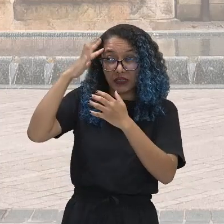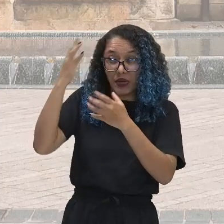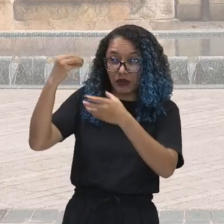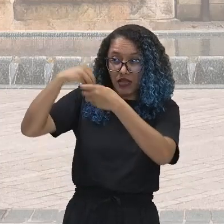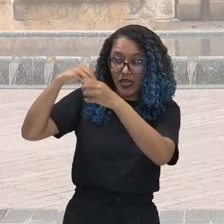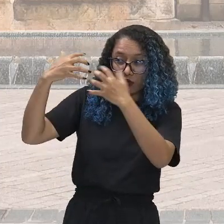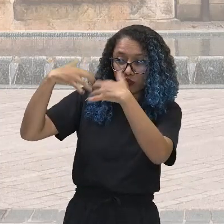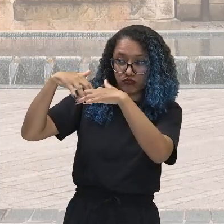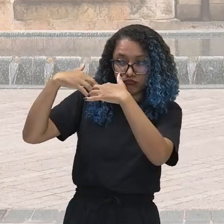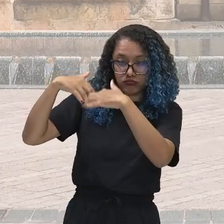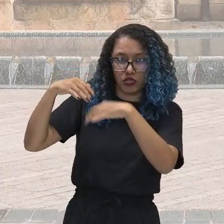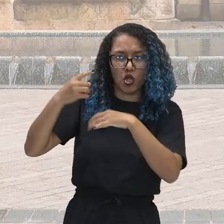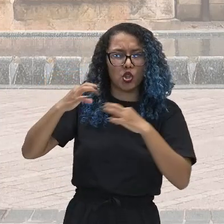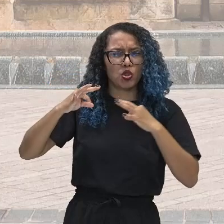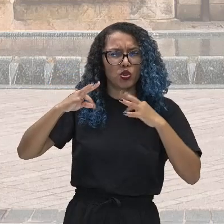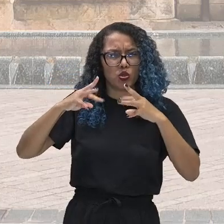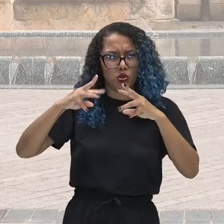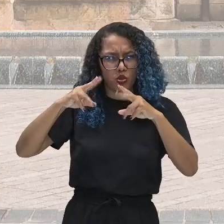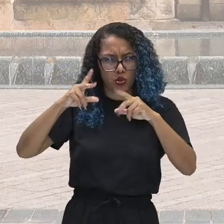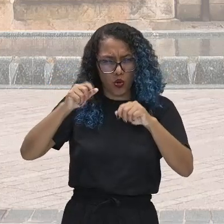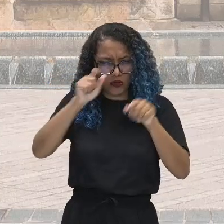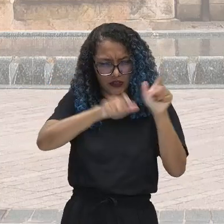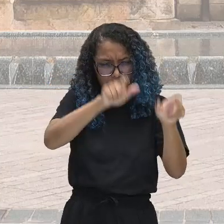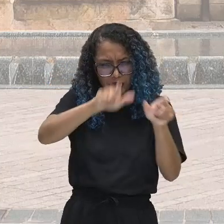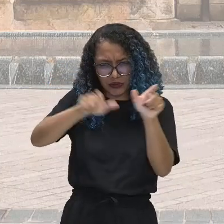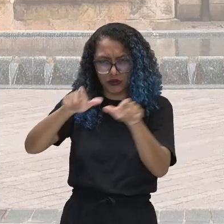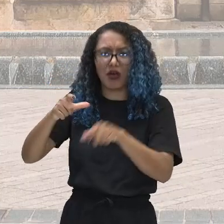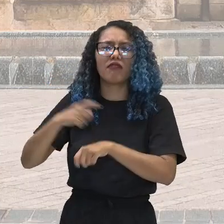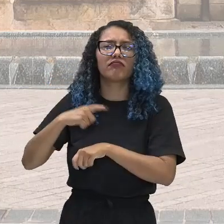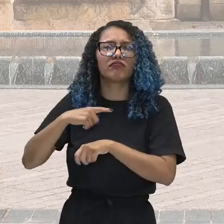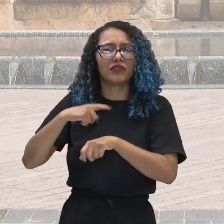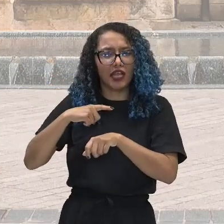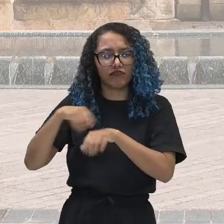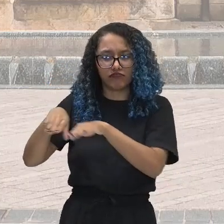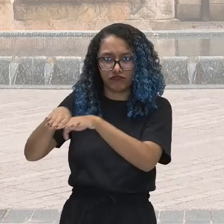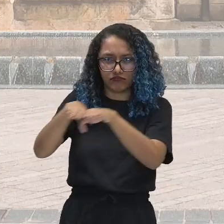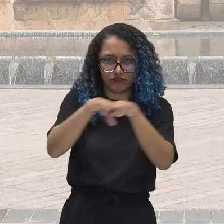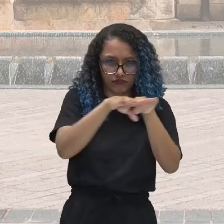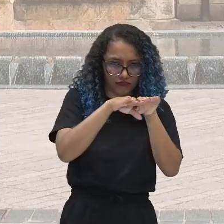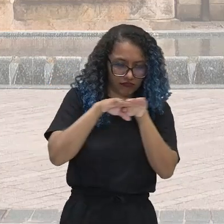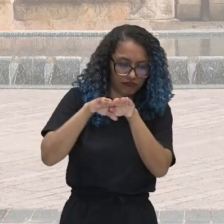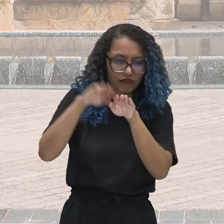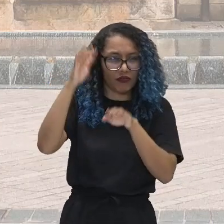pensamento está em todas as cabecinhas, está em todos os